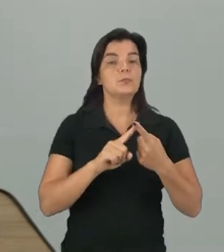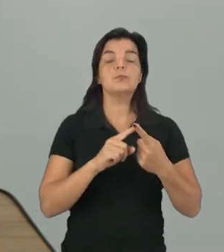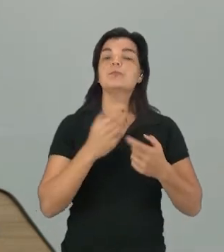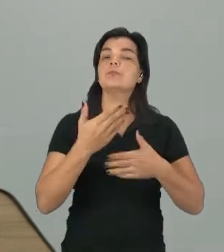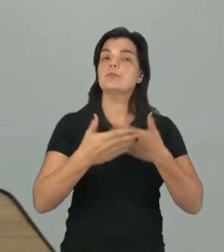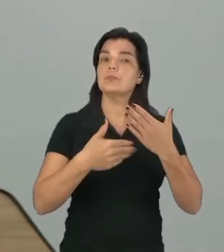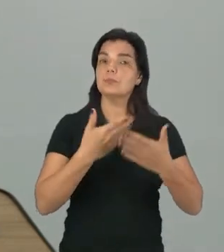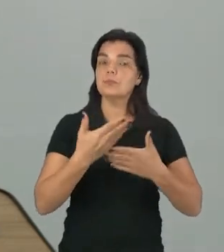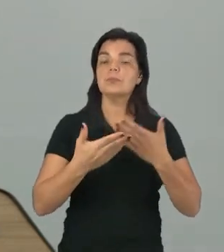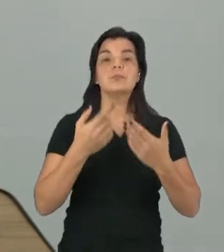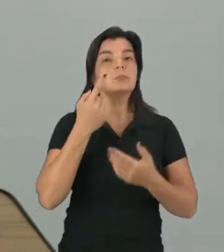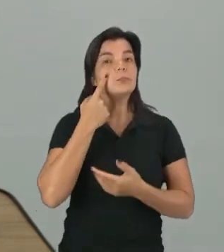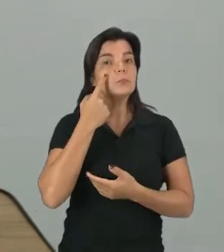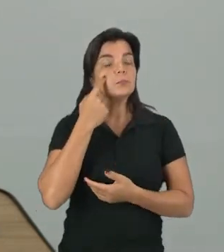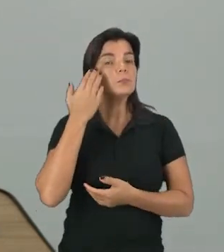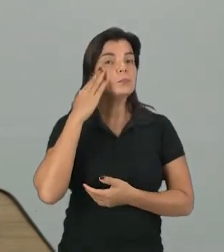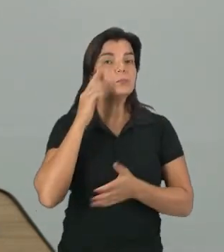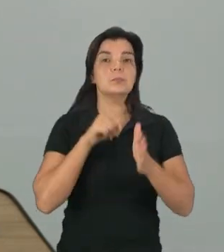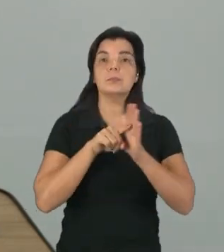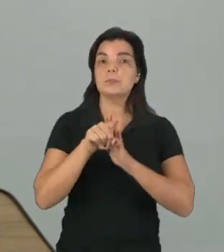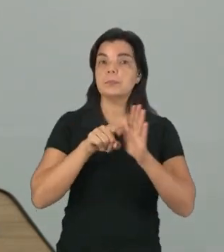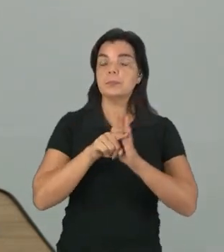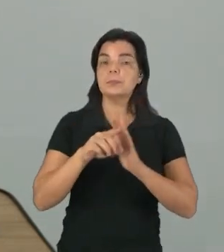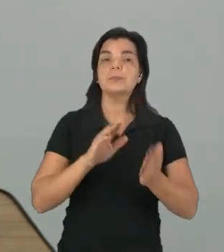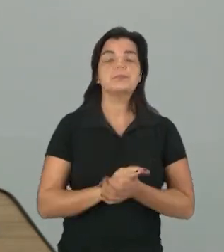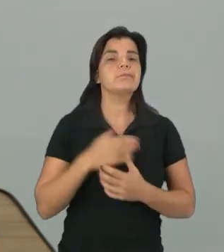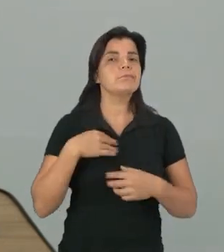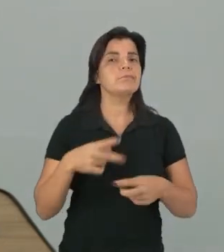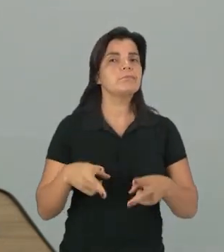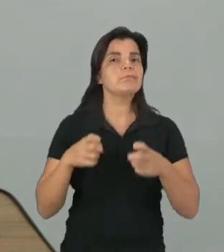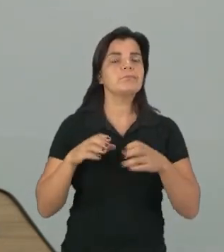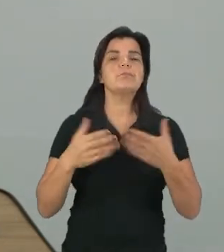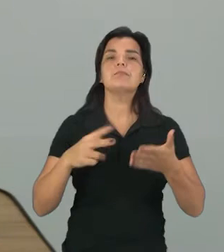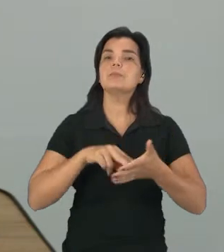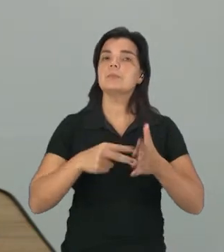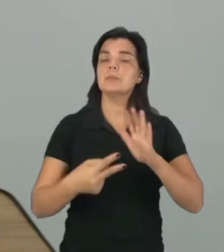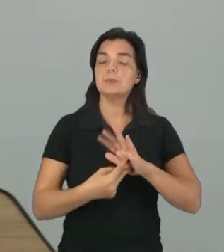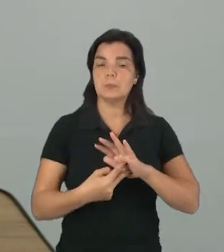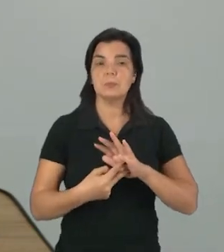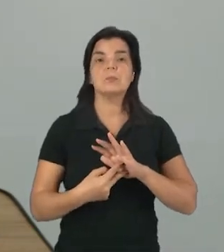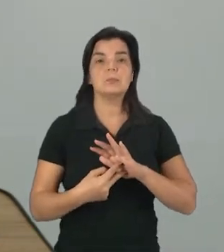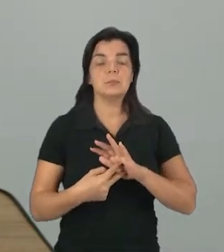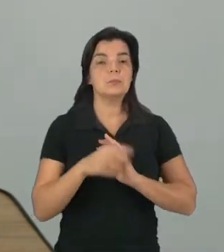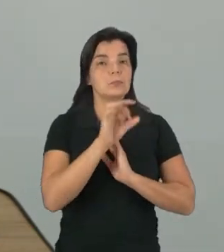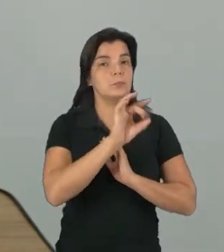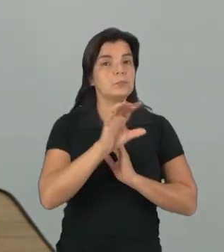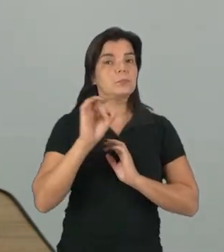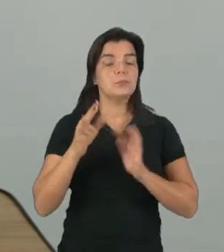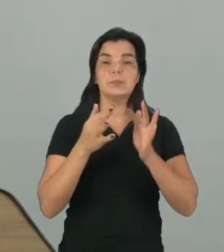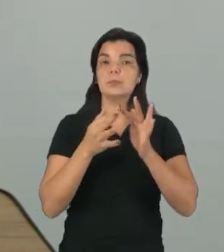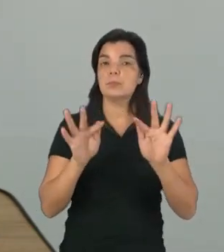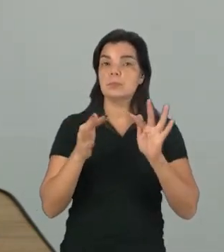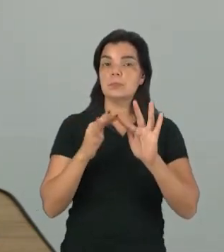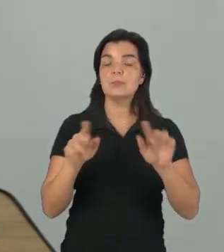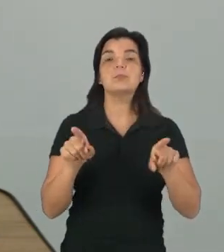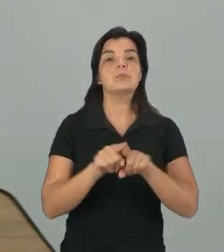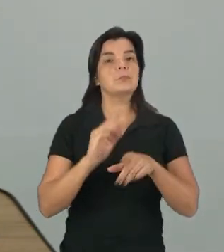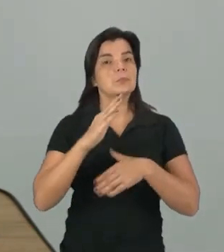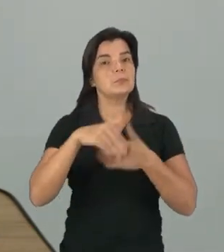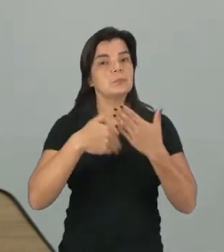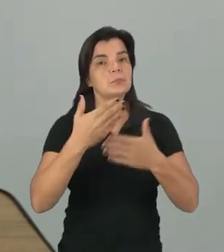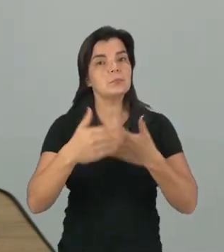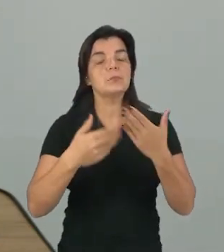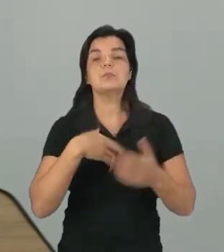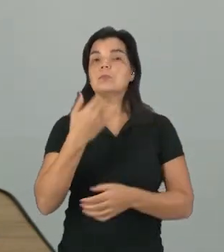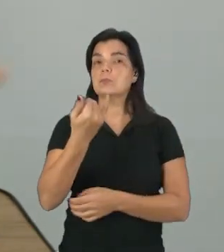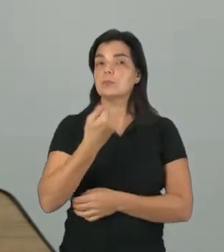vamos interpretar e responder a esta pergunta. Vamos perceber qual o sentido e o significado em cada uma das frases. E a partir disso,